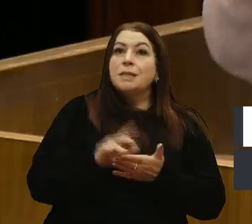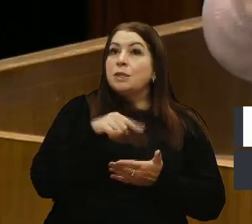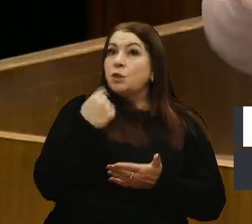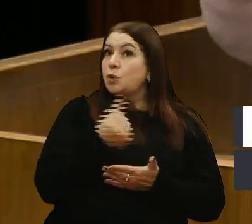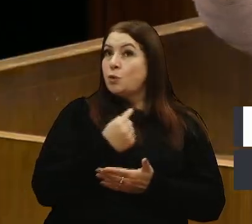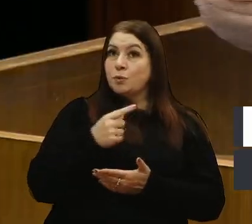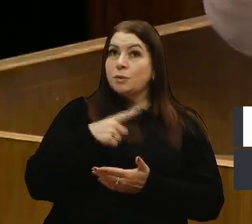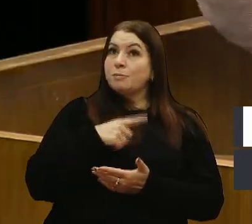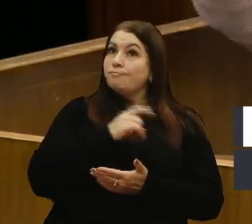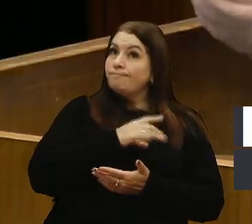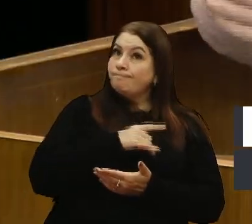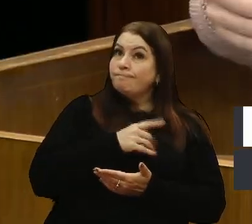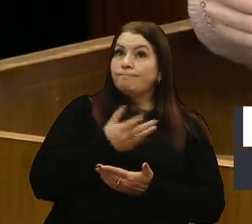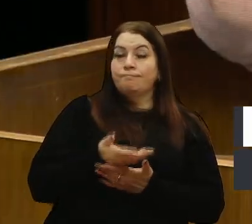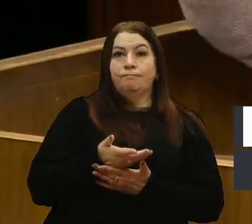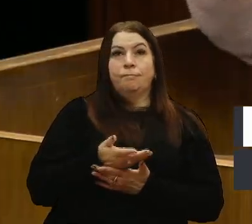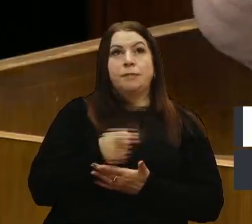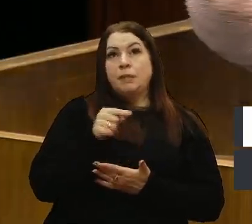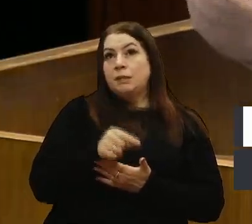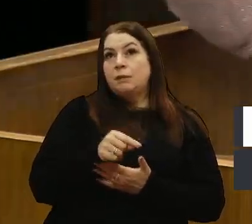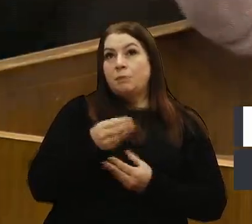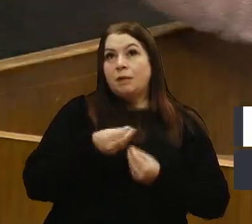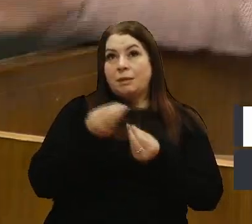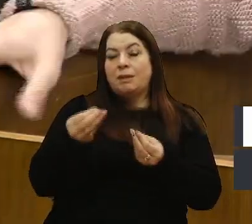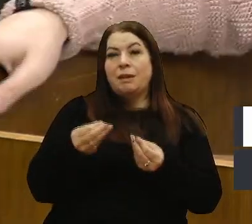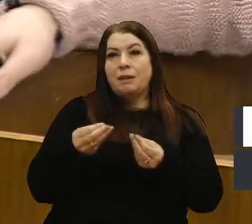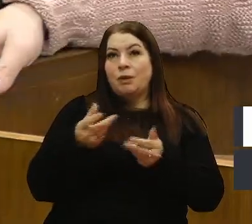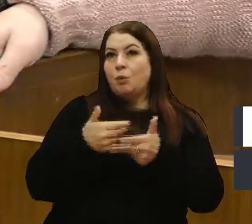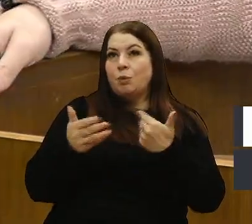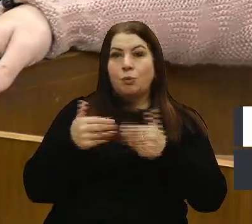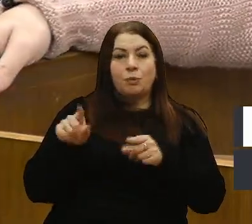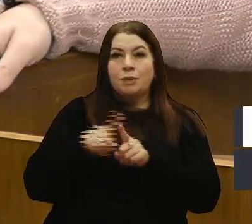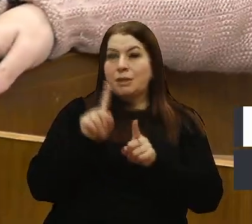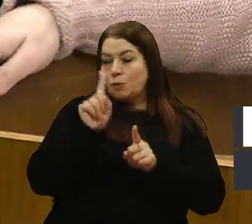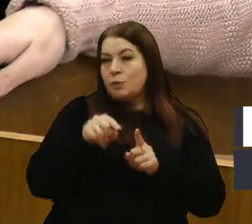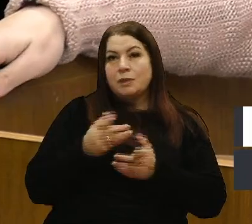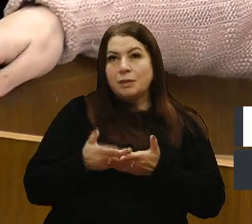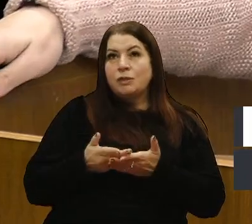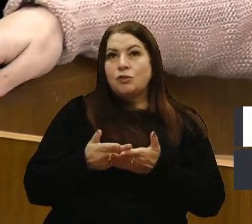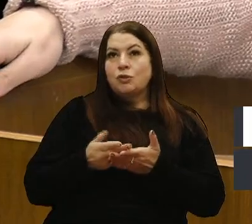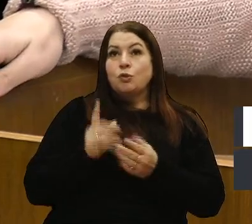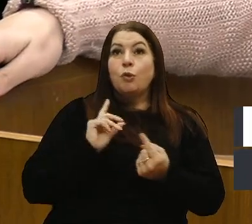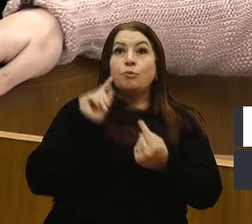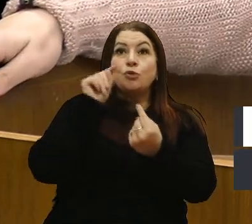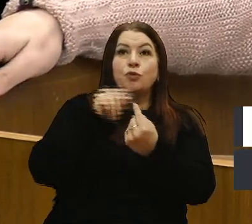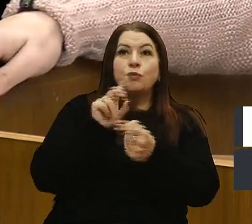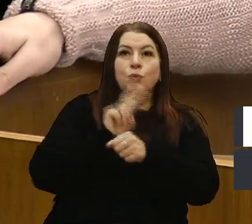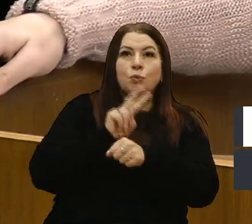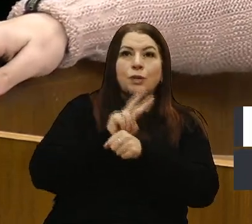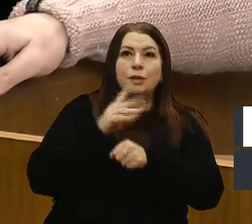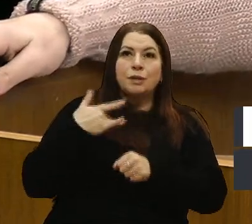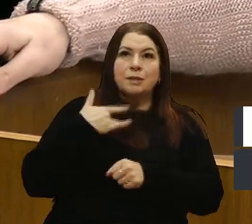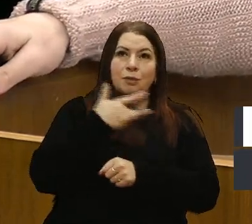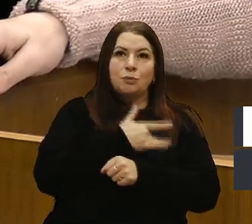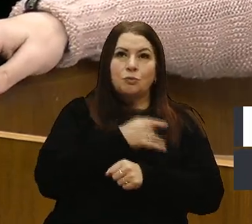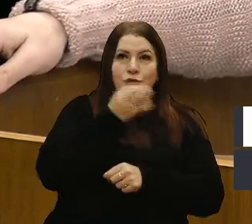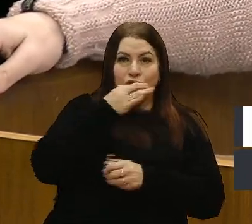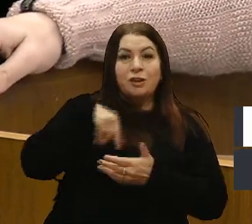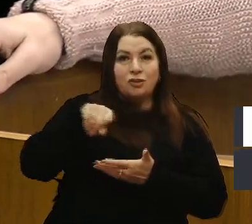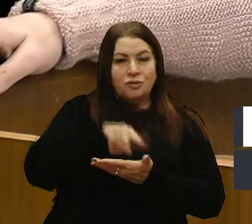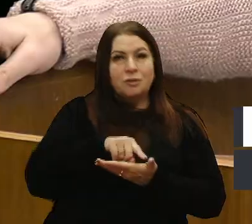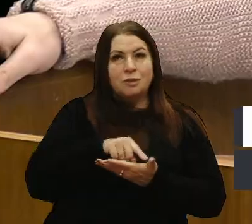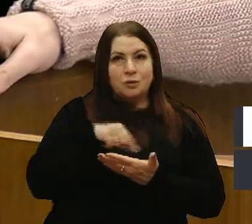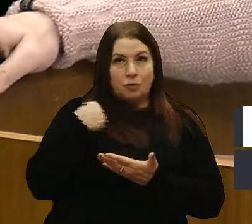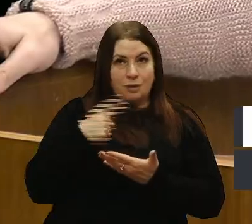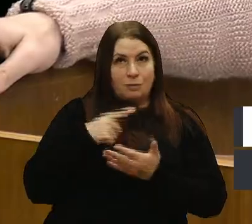nós tememos que seja, né, cedido para fazer qualquer outra coisa que não seja com o objetivo de cuidar da saúde dos caxienses. Então, nós já